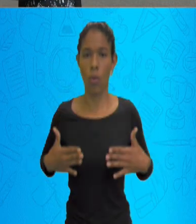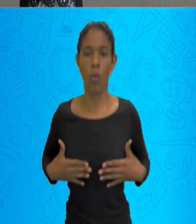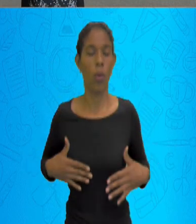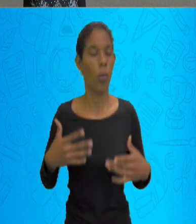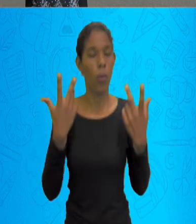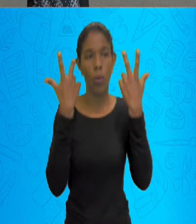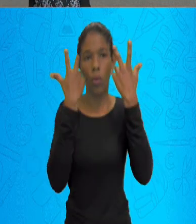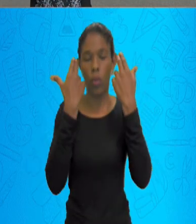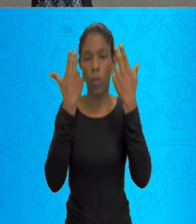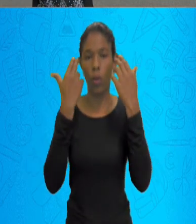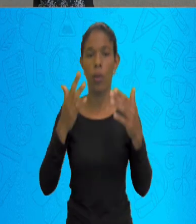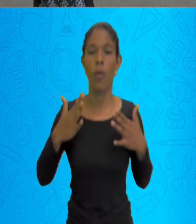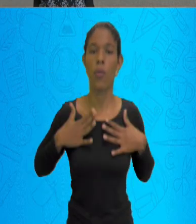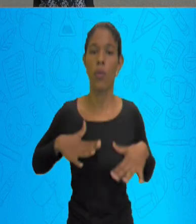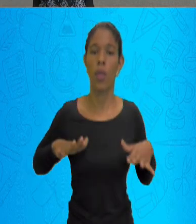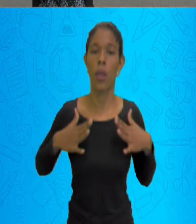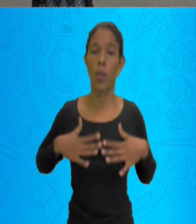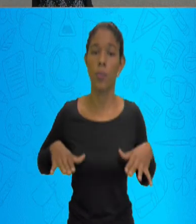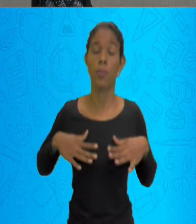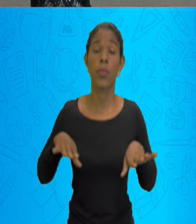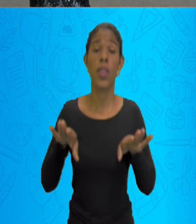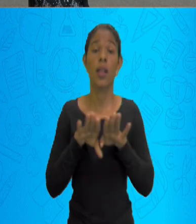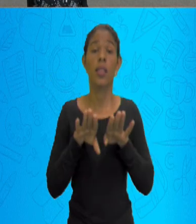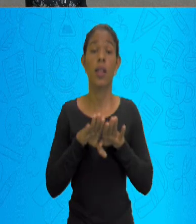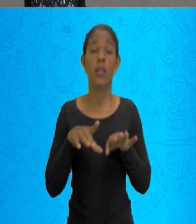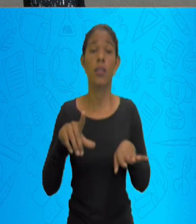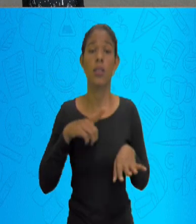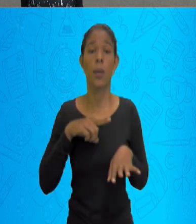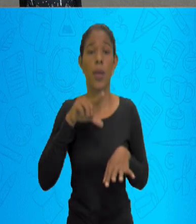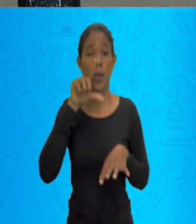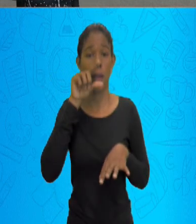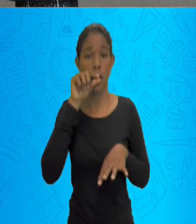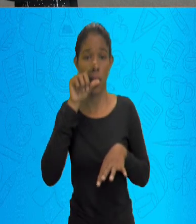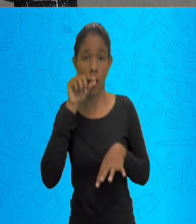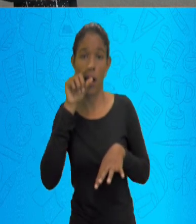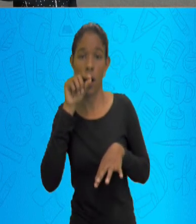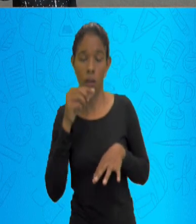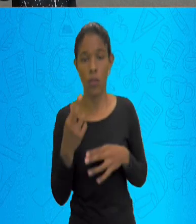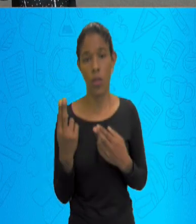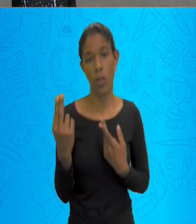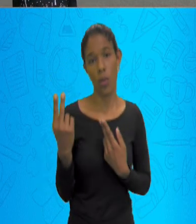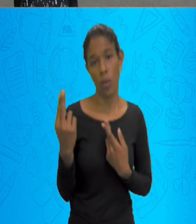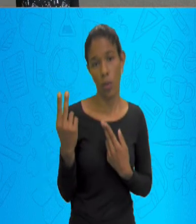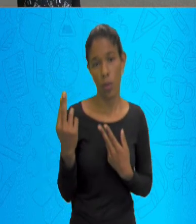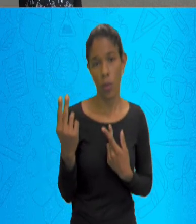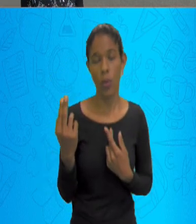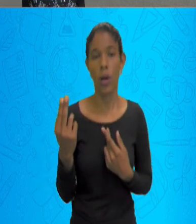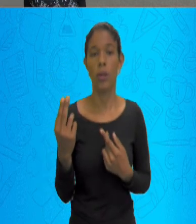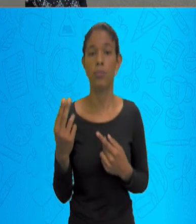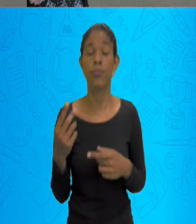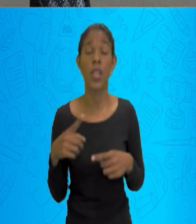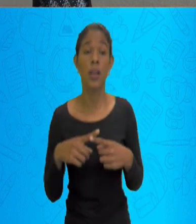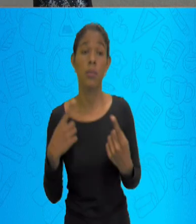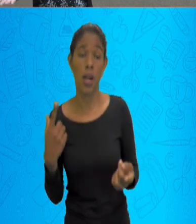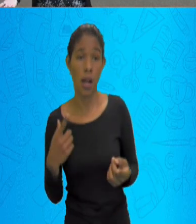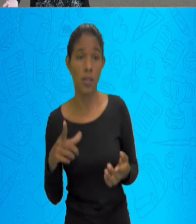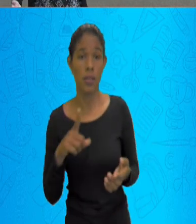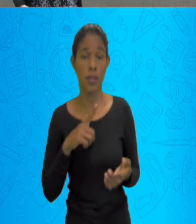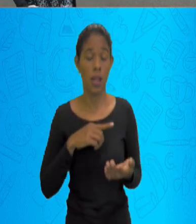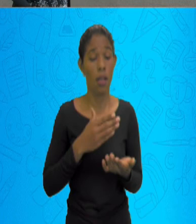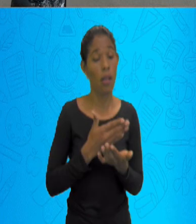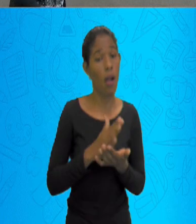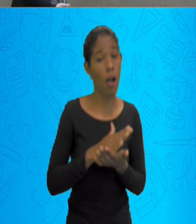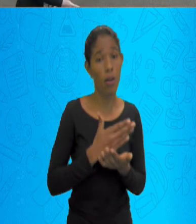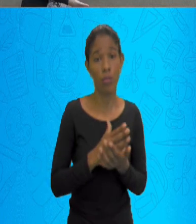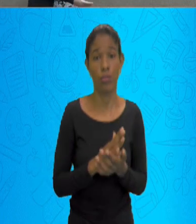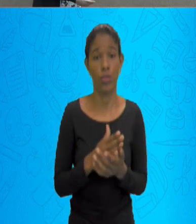que também são endotermas, e nós vamos ter alguns que não conseguem. Um deles,